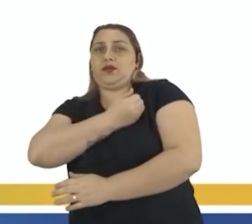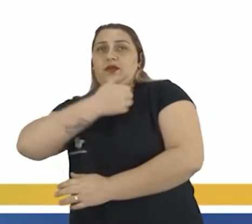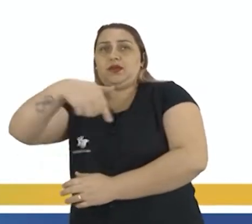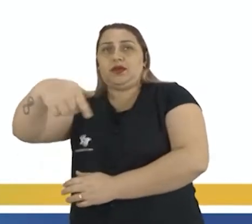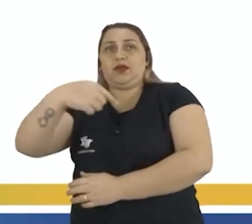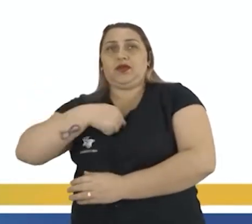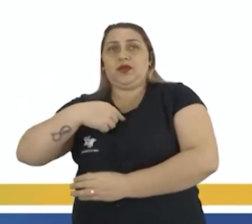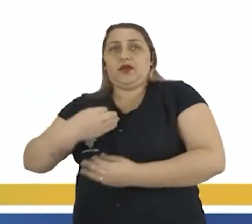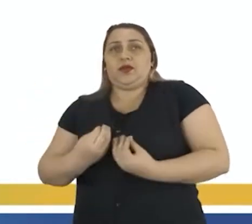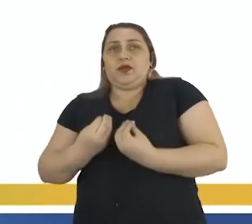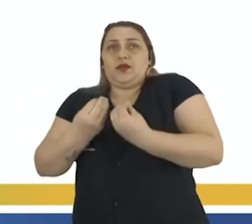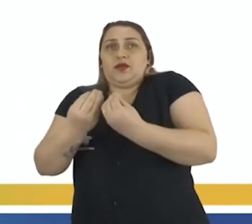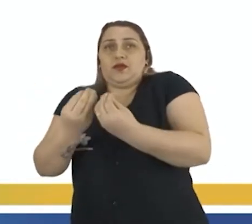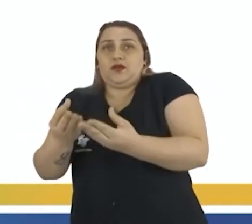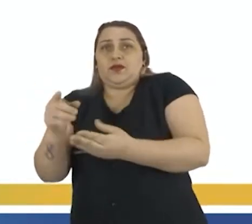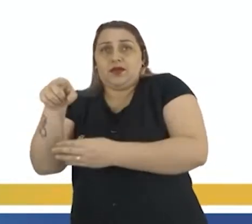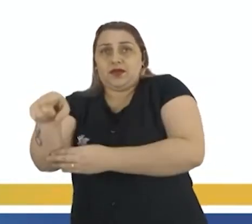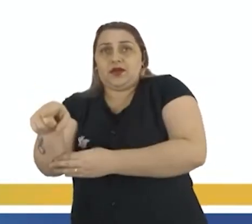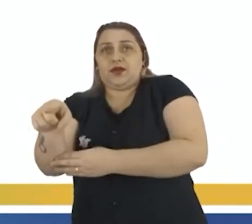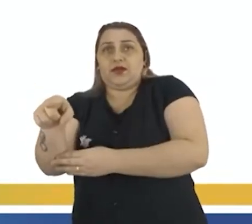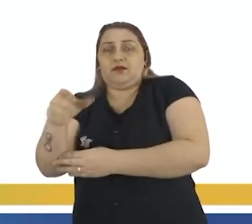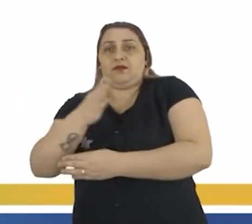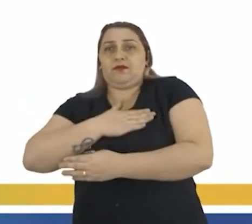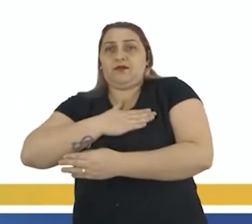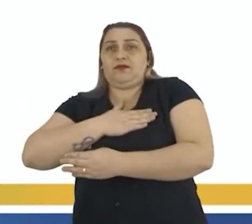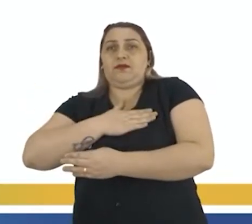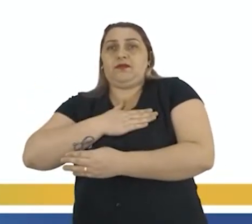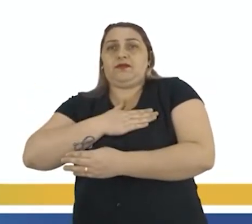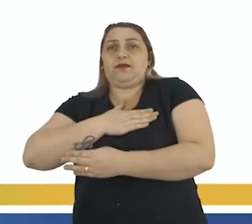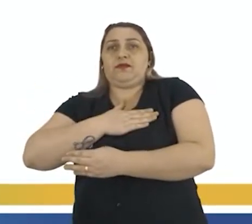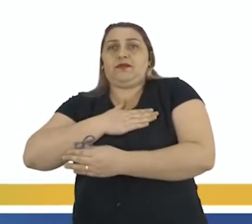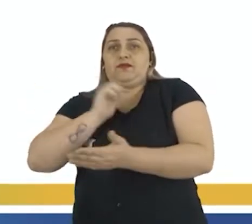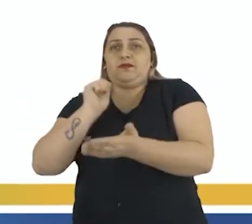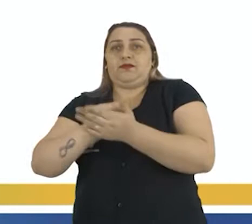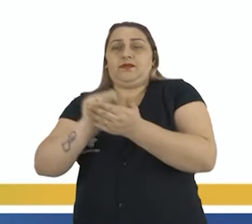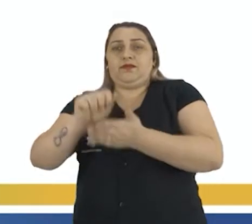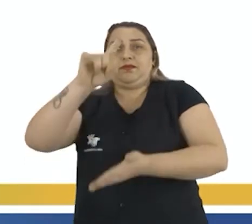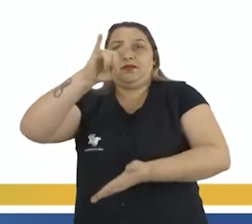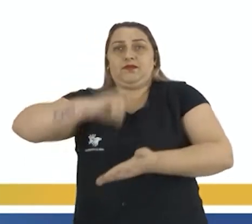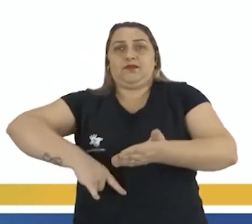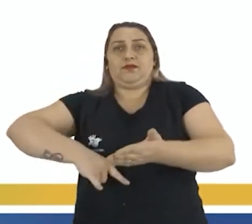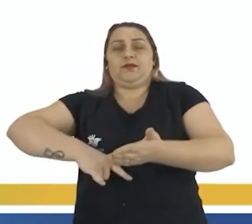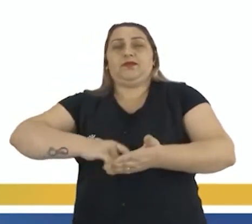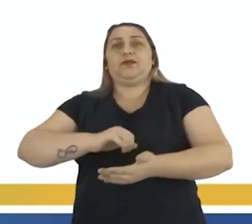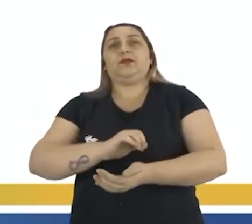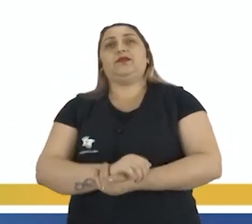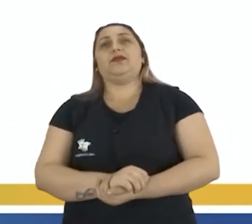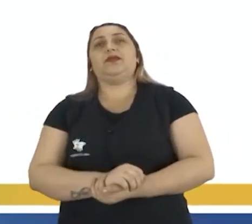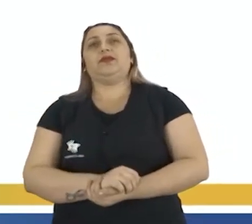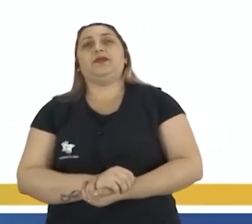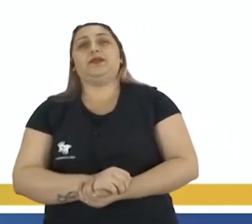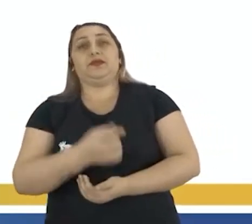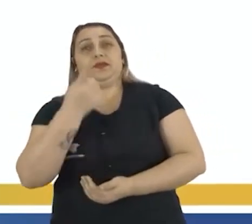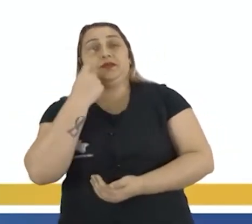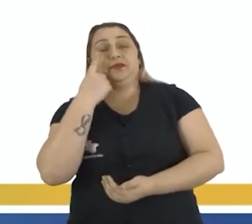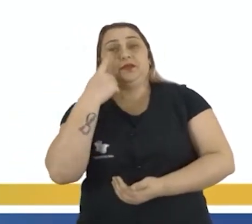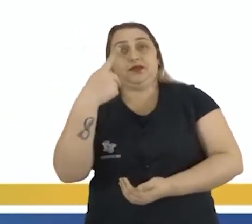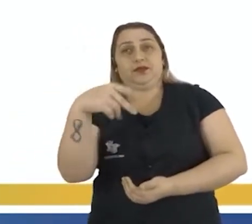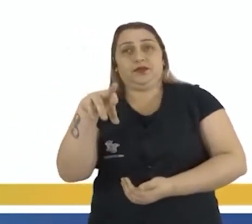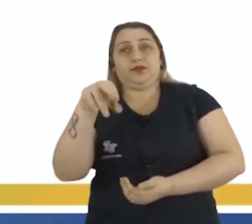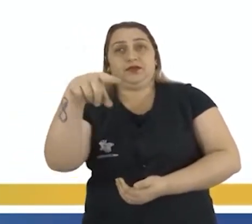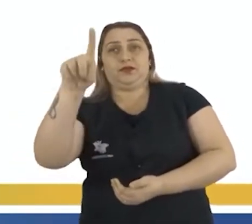Eu vou pôr você no meu testamento. Observe que a pronúncia do pôr com